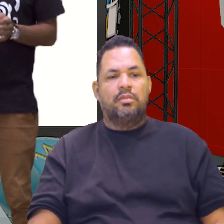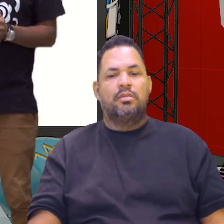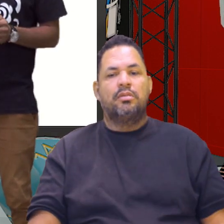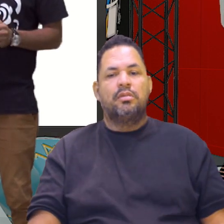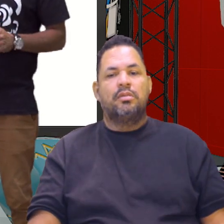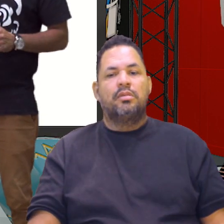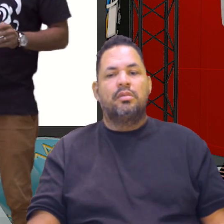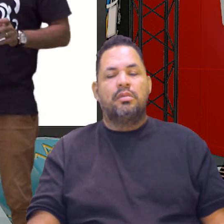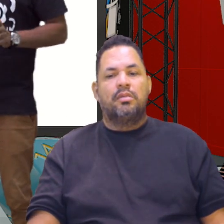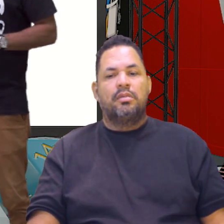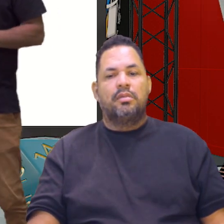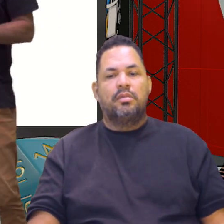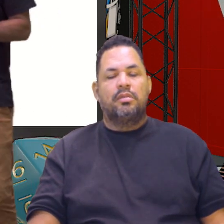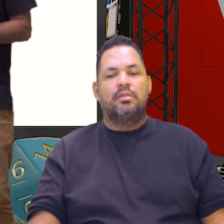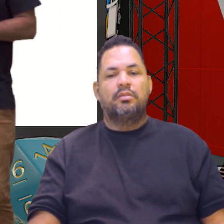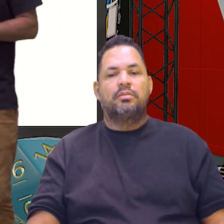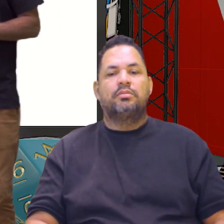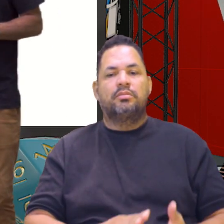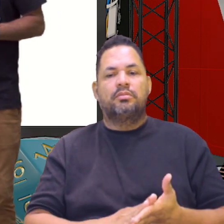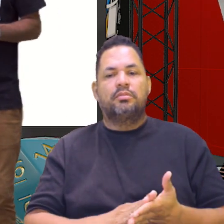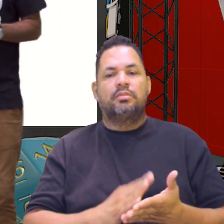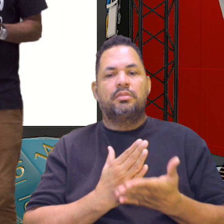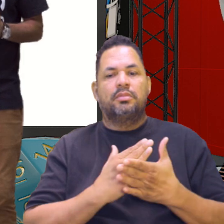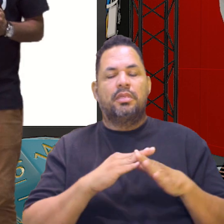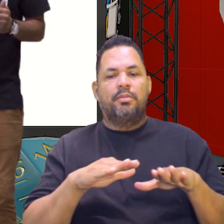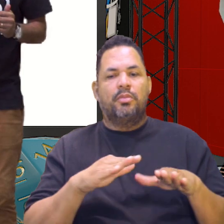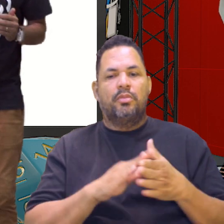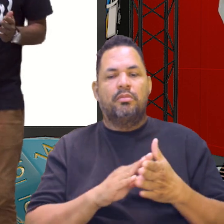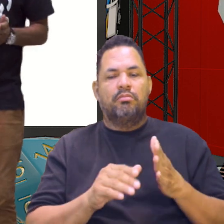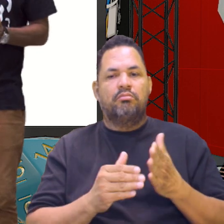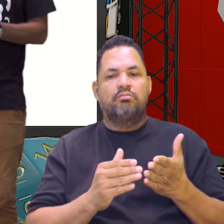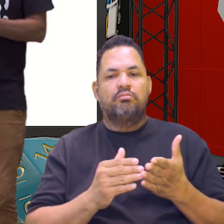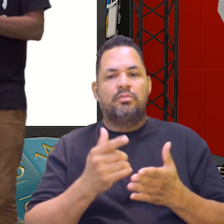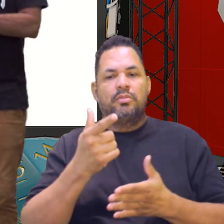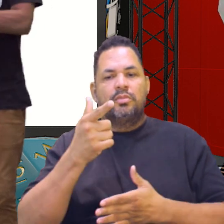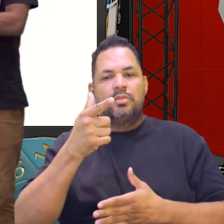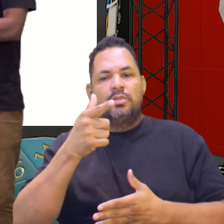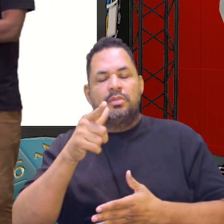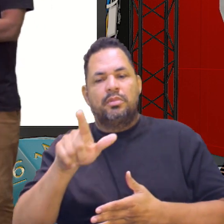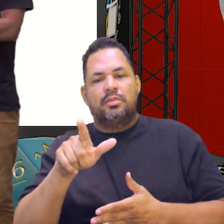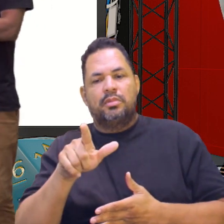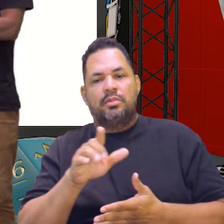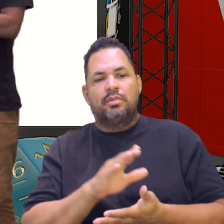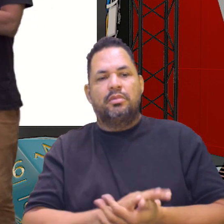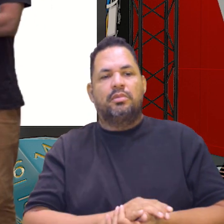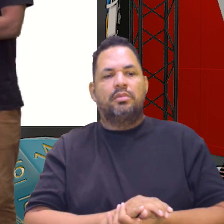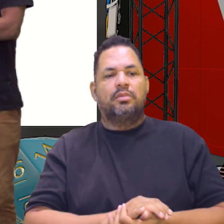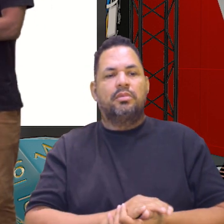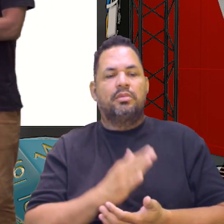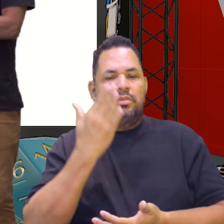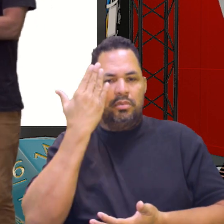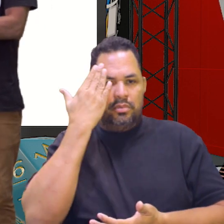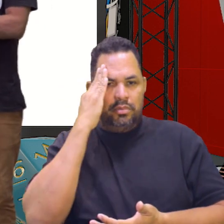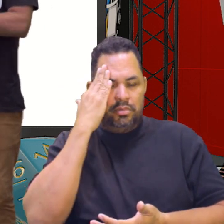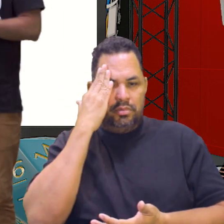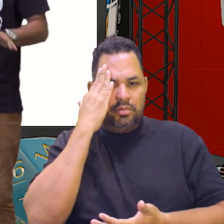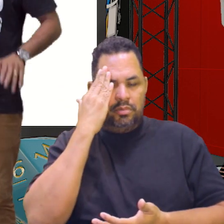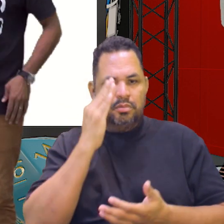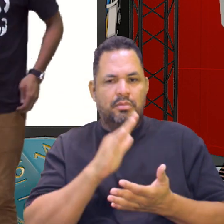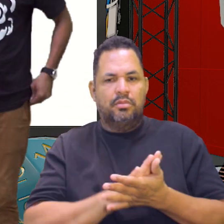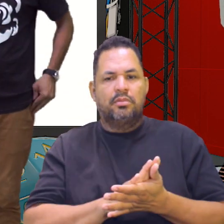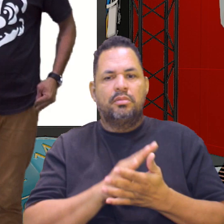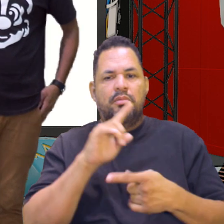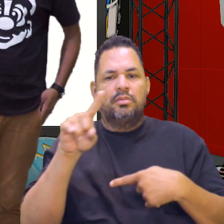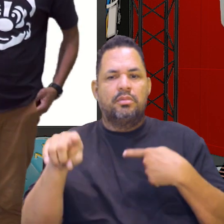Certo? Não que alguém, eu cheguei primeiro, terminei primeiro. Não. Todo mundo conseguiu chegar, lá, entendeu? Beleza,